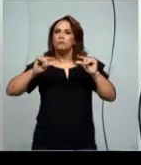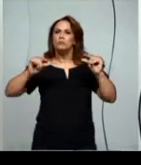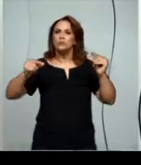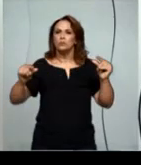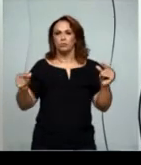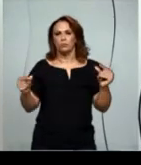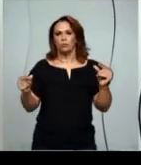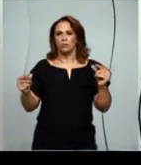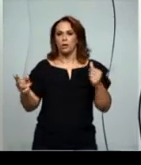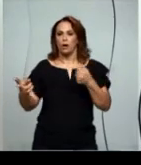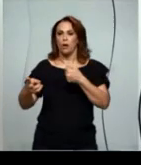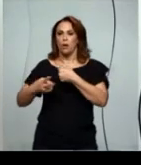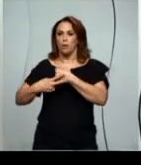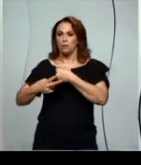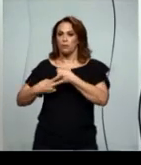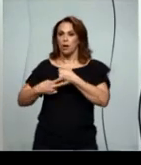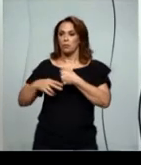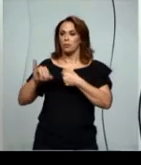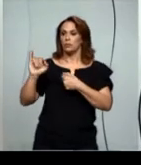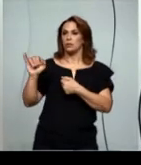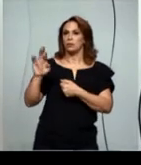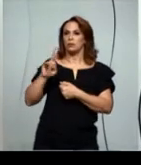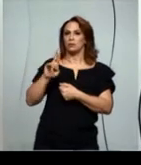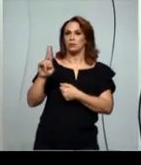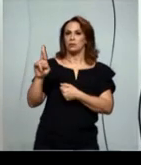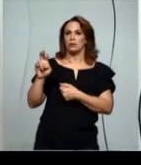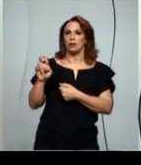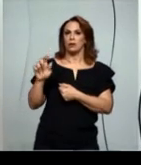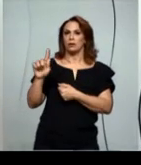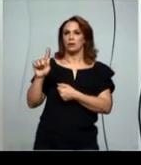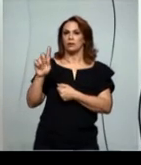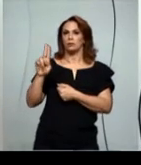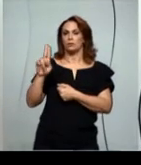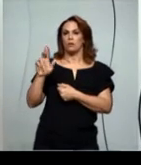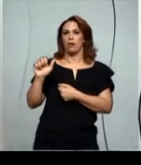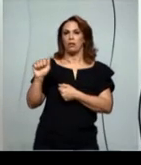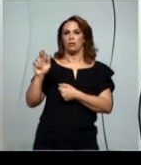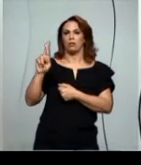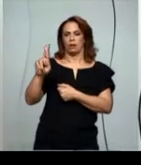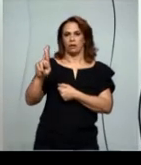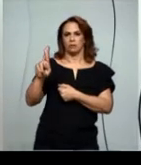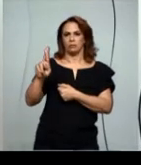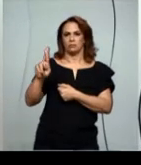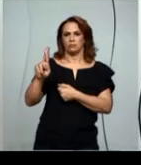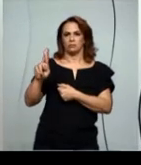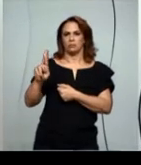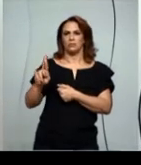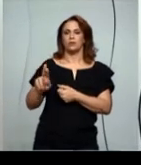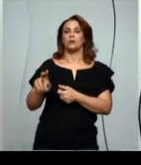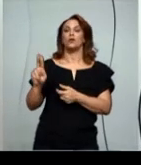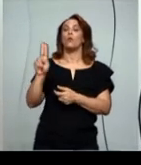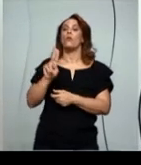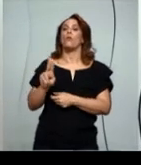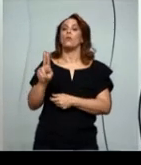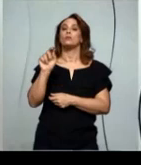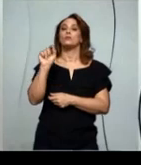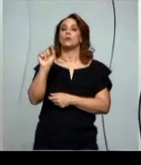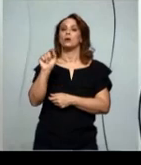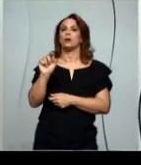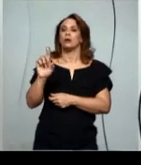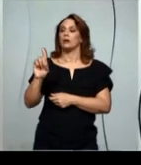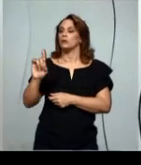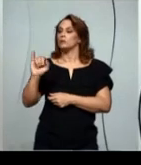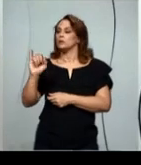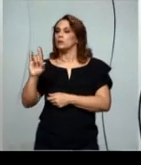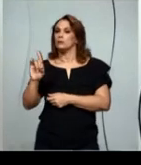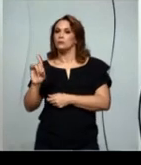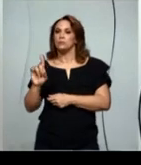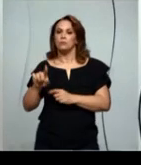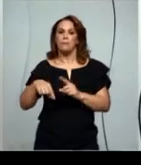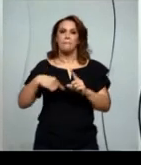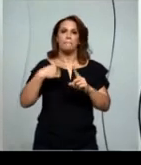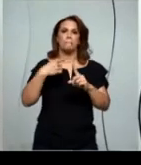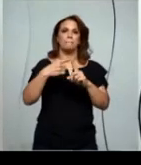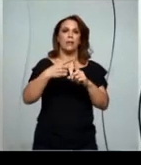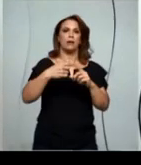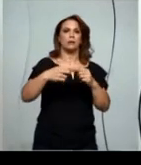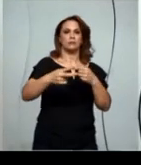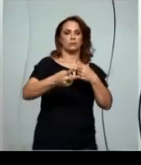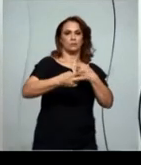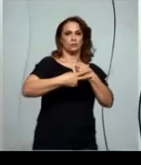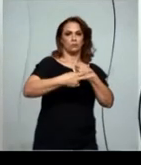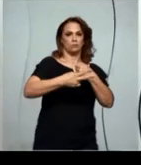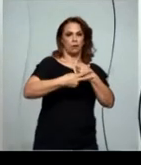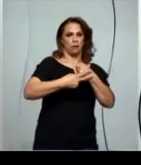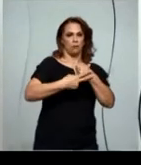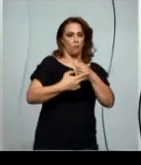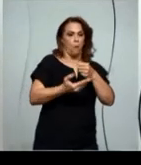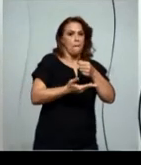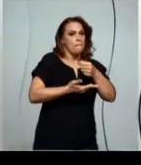ok? Usando o did mais o verbo. Verbo na forma base. Agora a gente vai dar uma olhadinha em